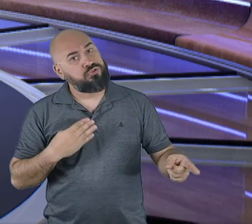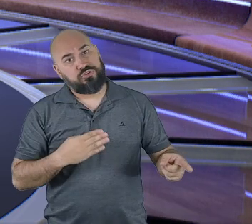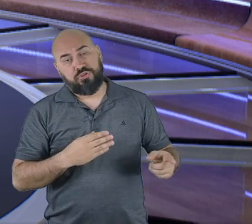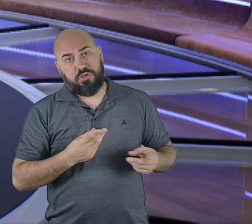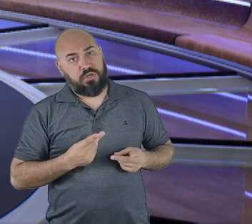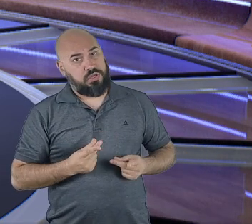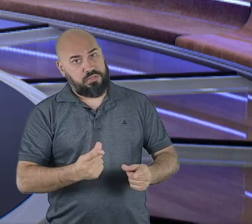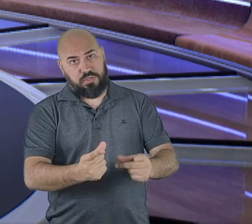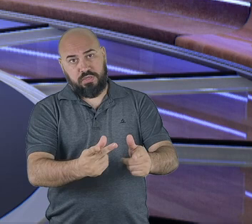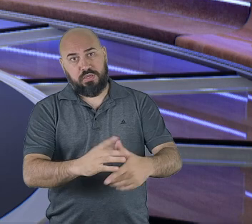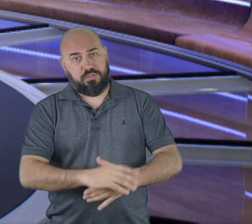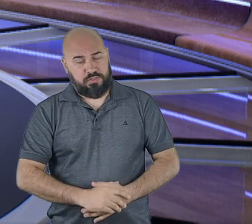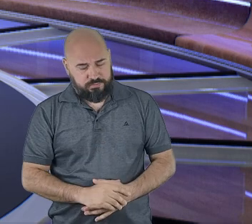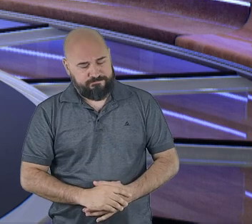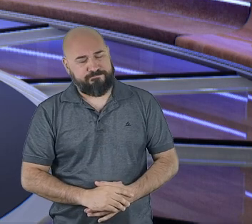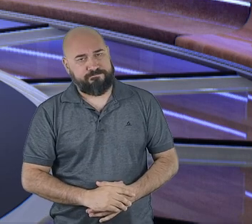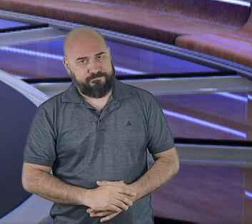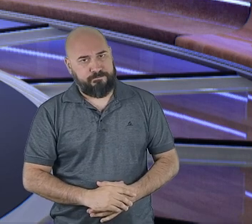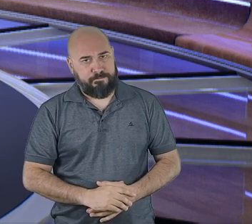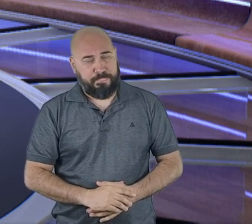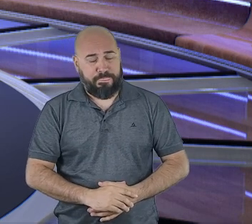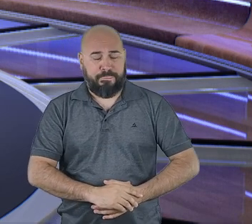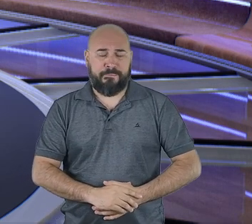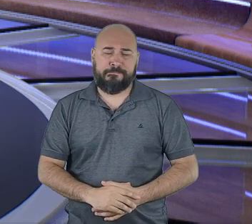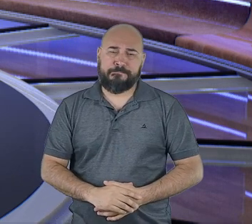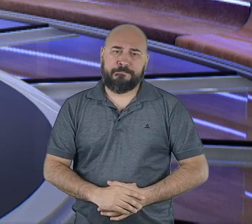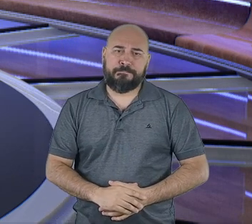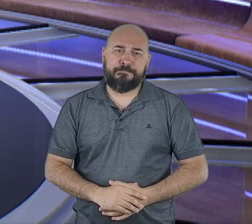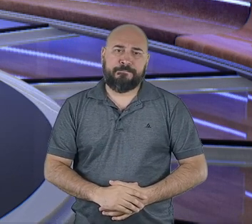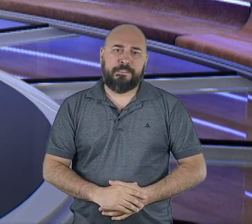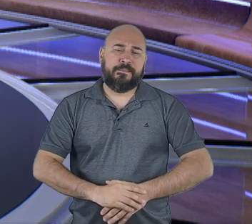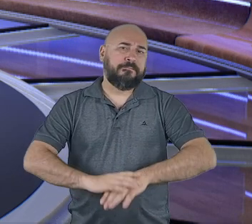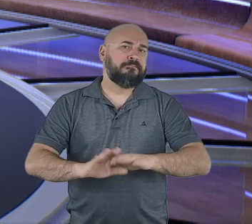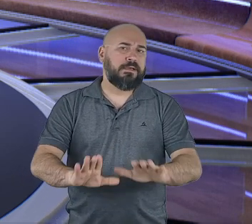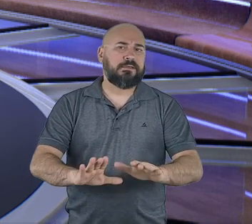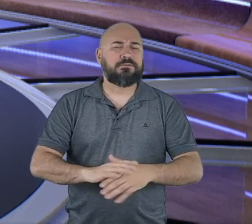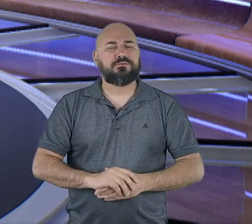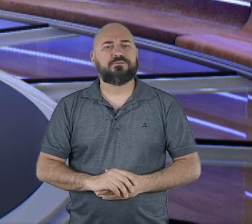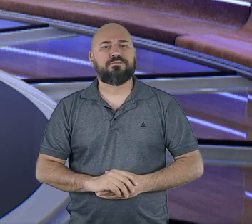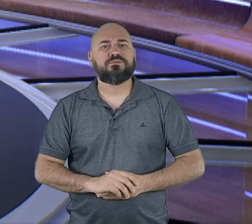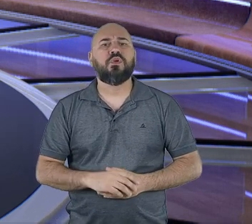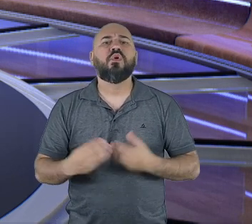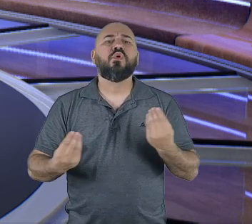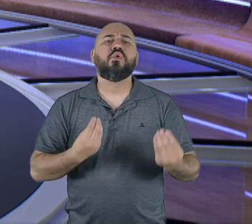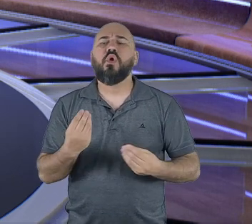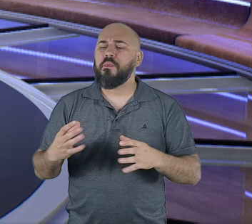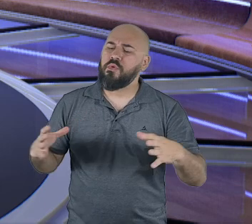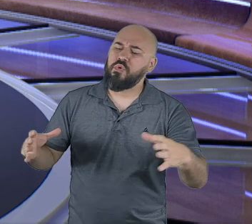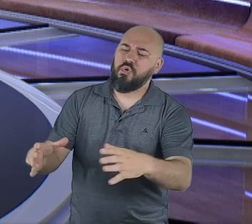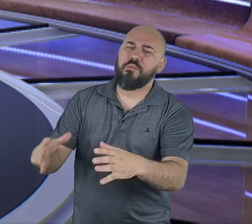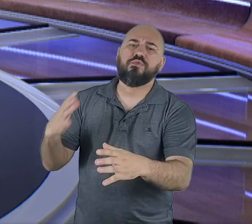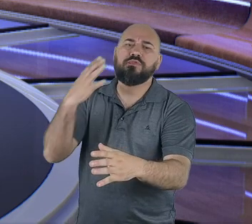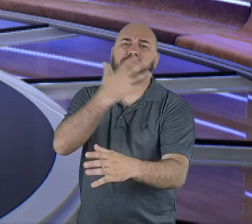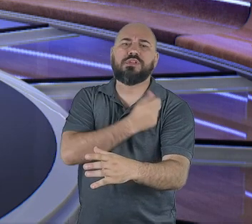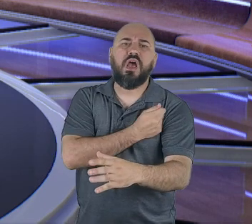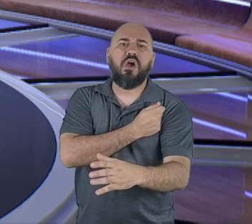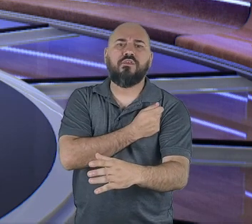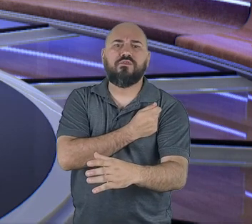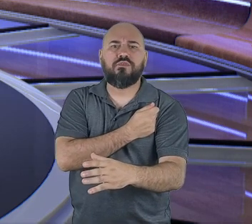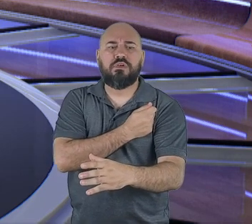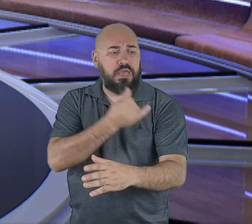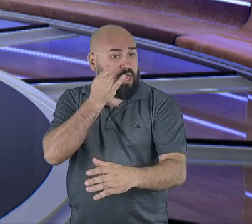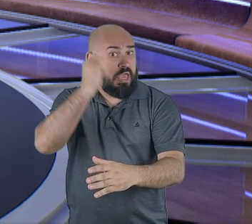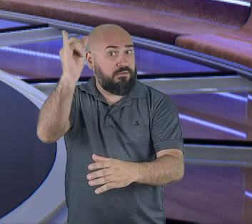infelizmente, chegará para eles. Agora, como podemos ser salvos